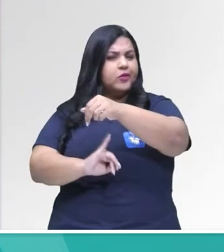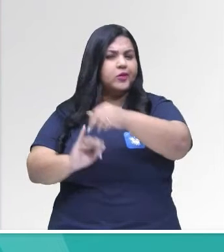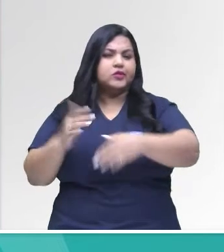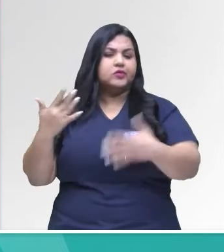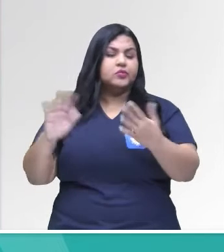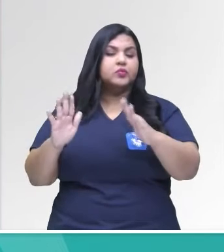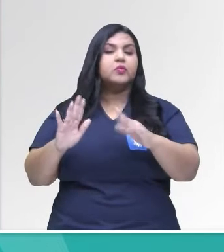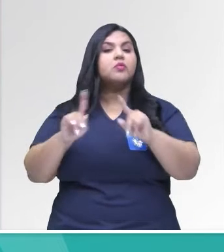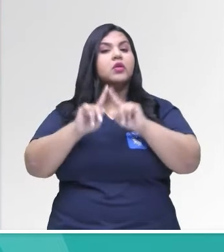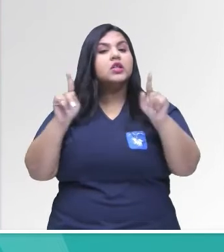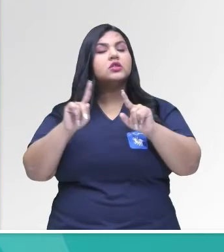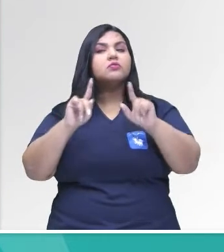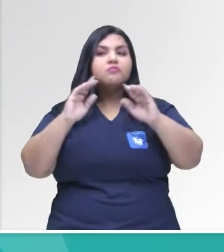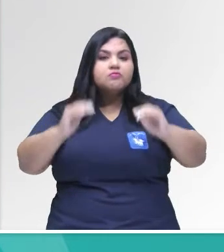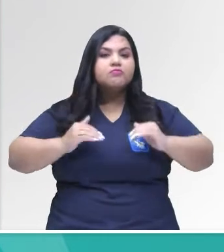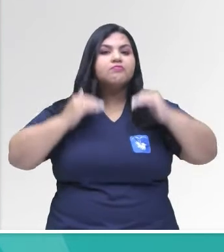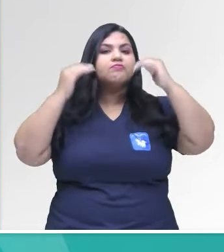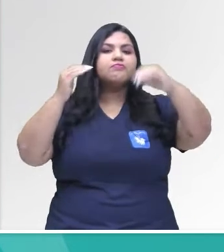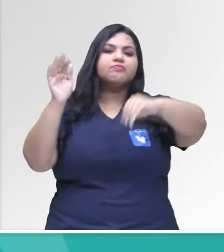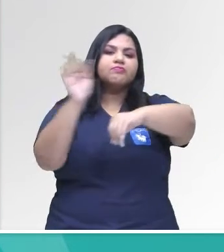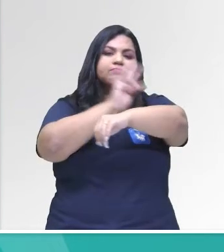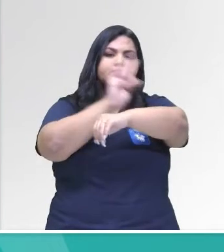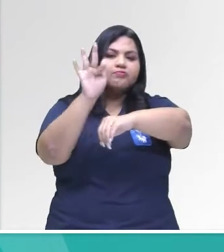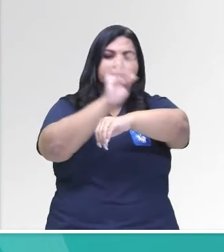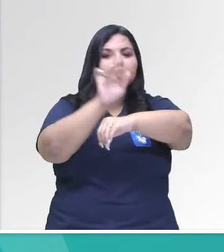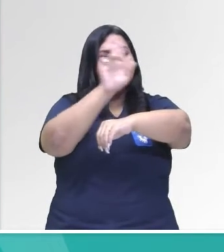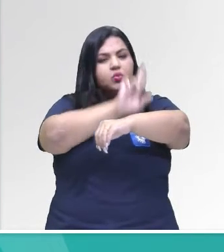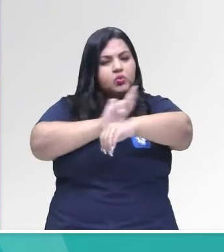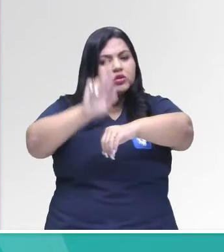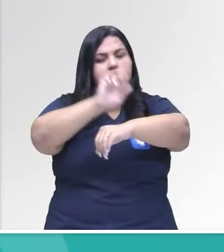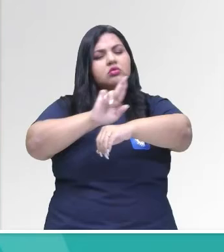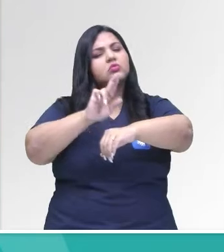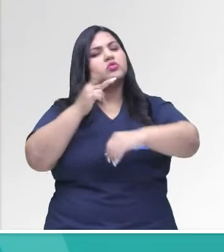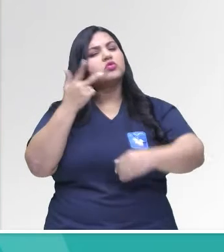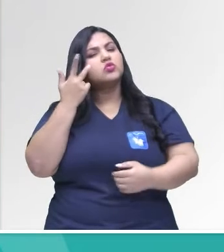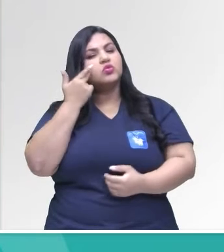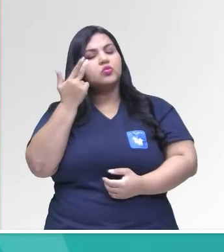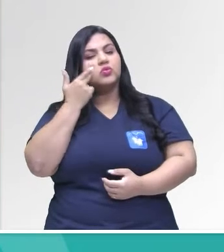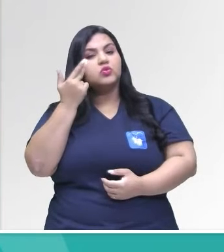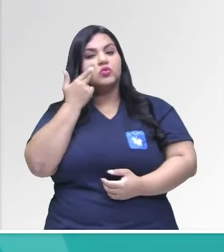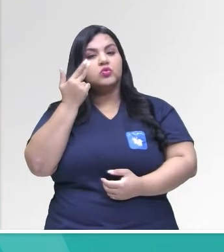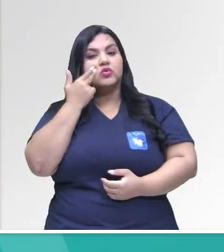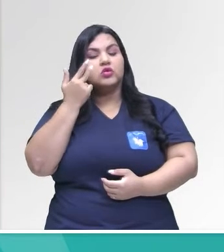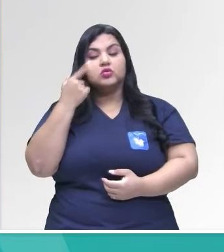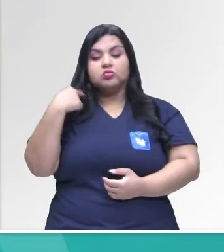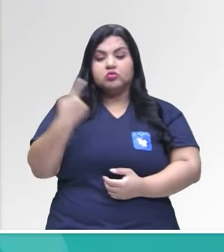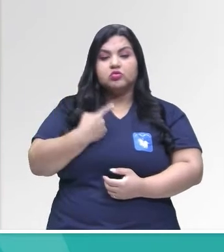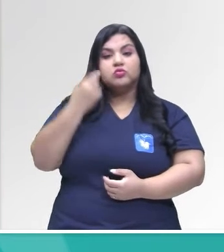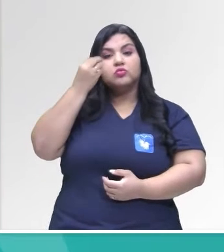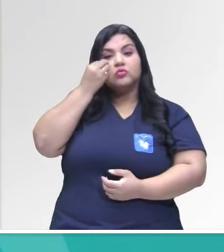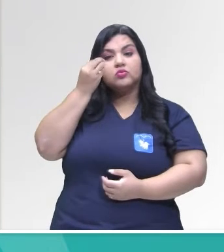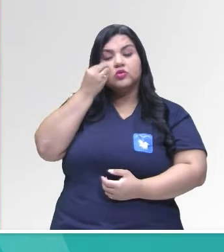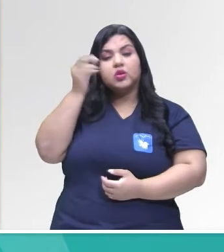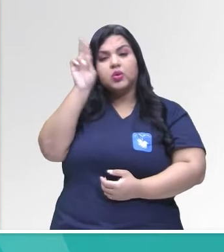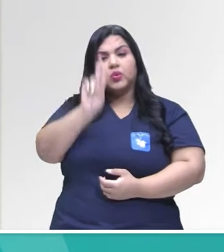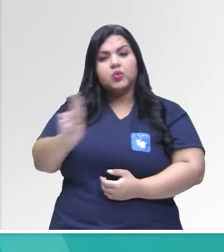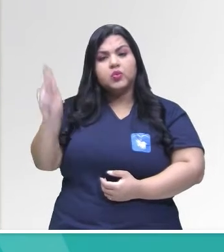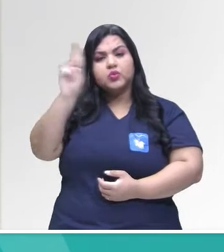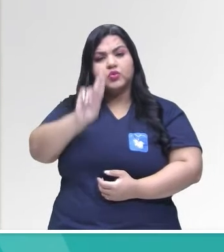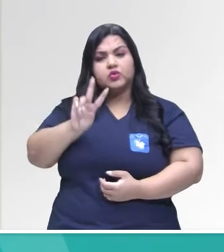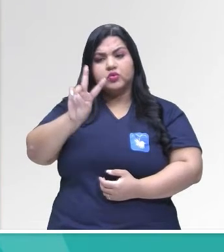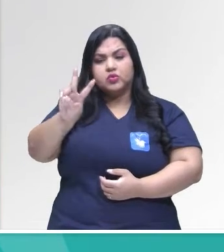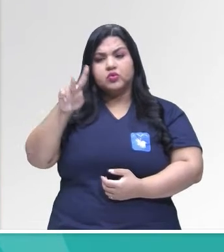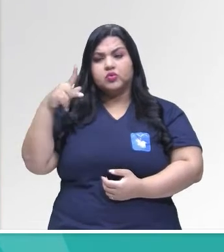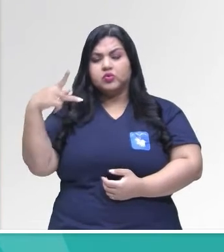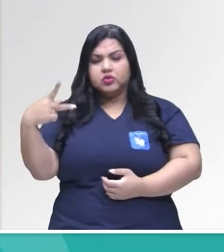mesmo na formalidade. E é muito comum, pessoal, a gente observar o uso da voz